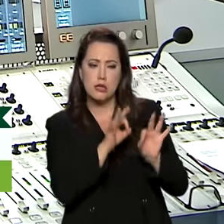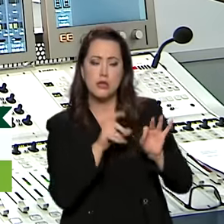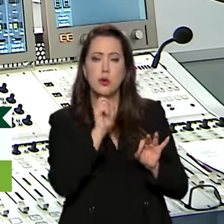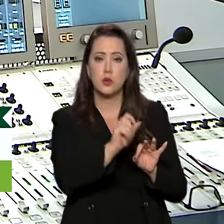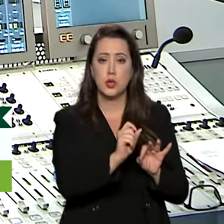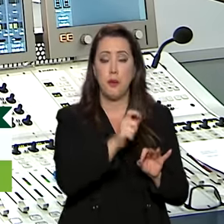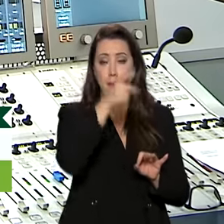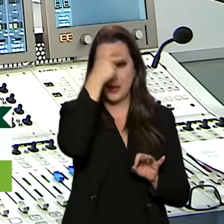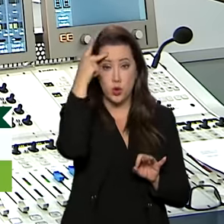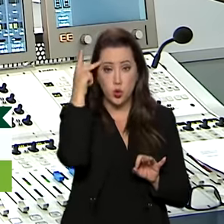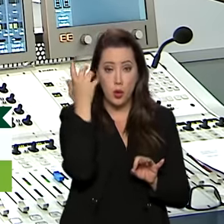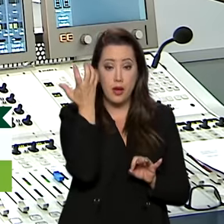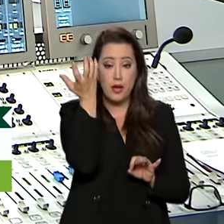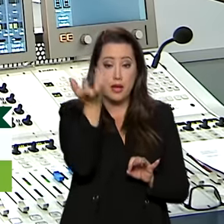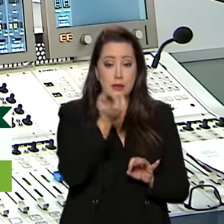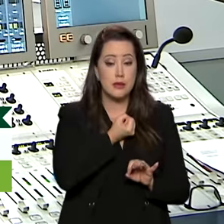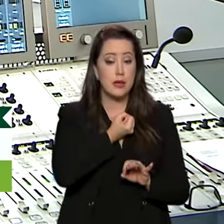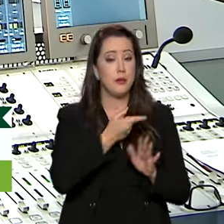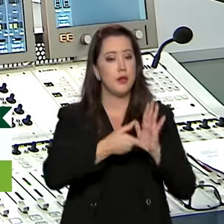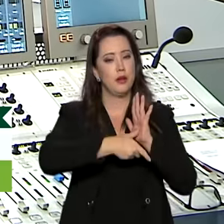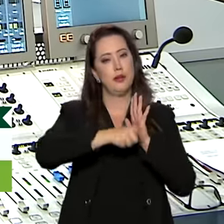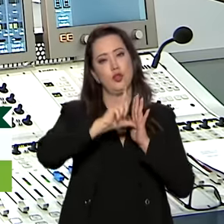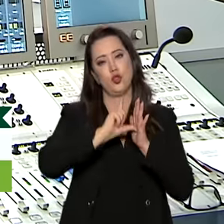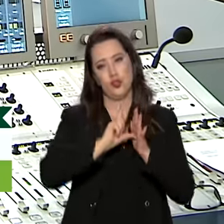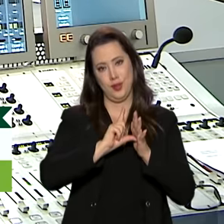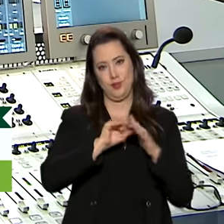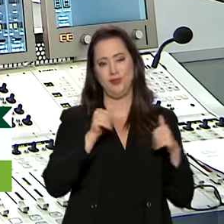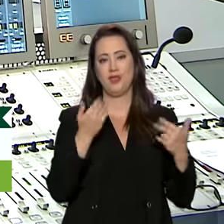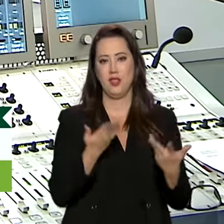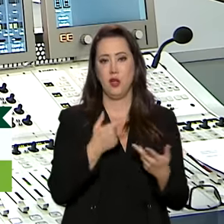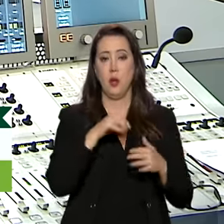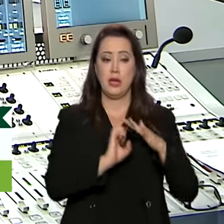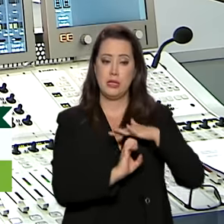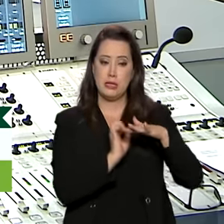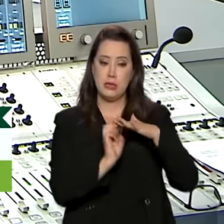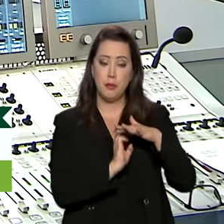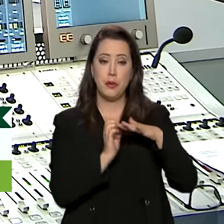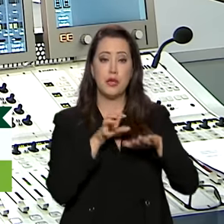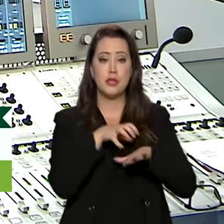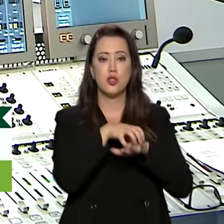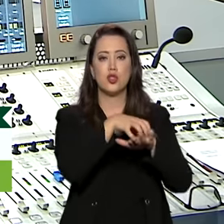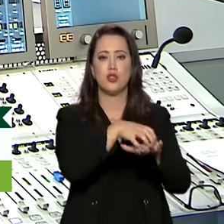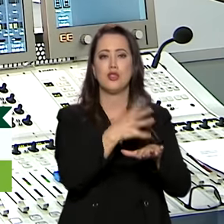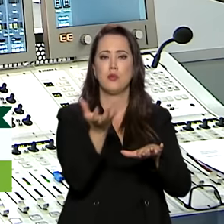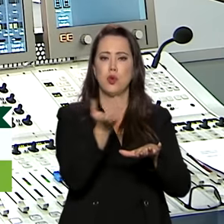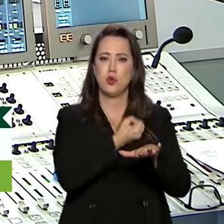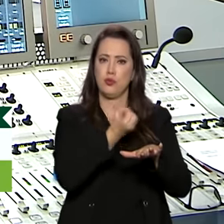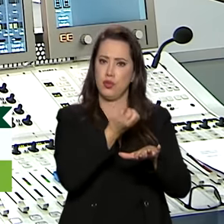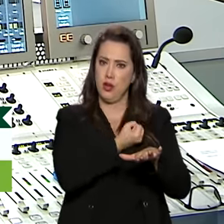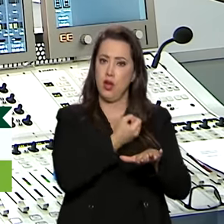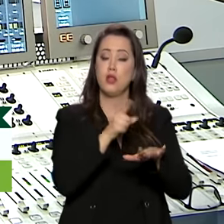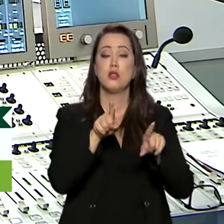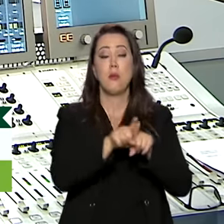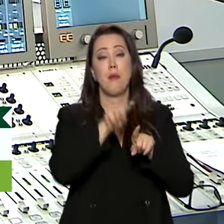antecipação de recebíveis em que as empresas de transporte tão tomam crédito mas o beneficiário é o Caminhoneiro é quem tá na ponta da